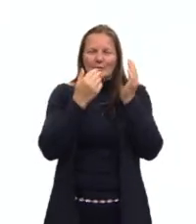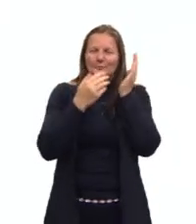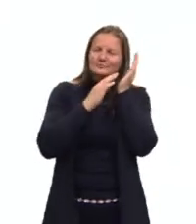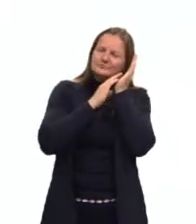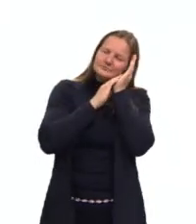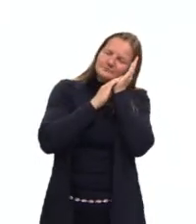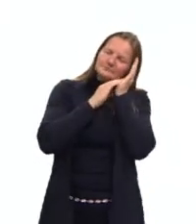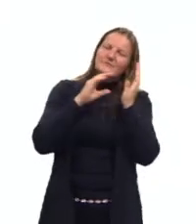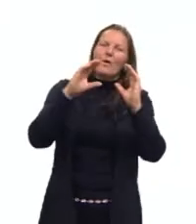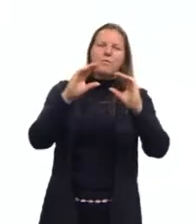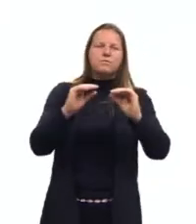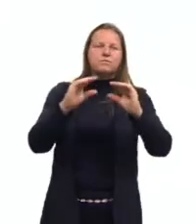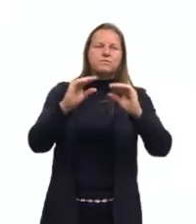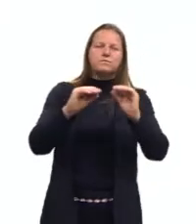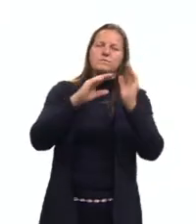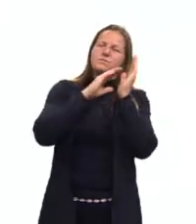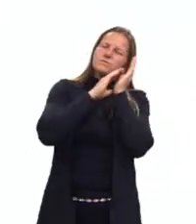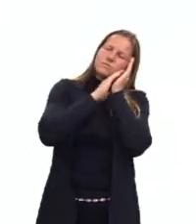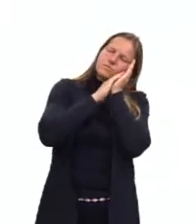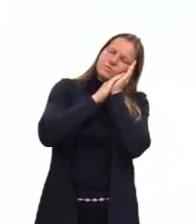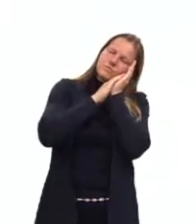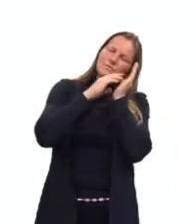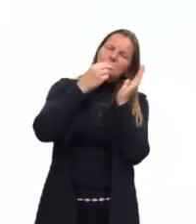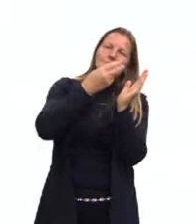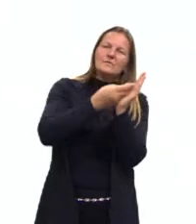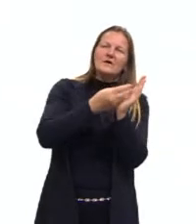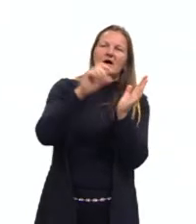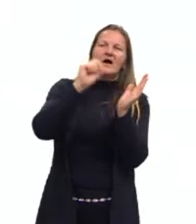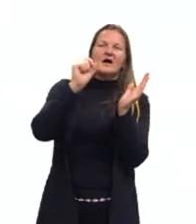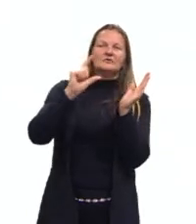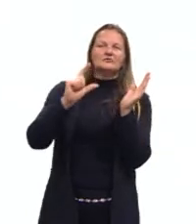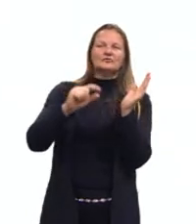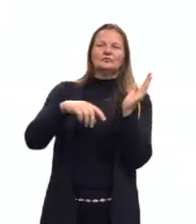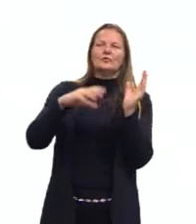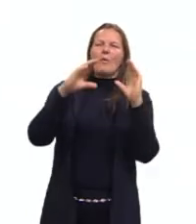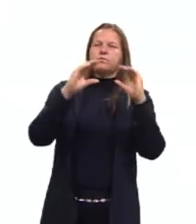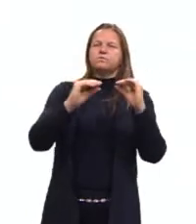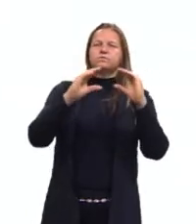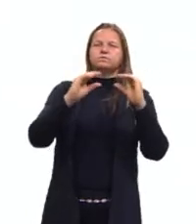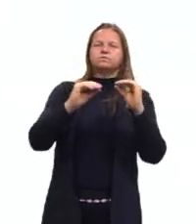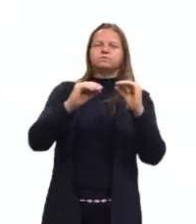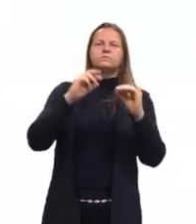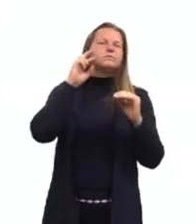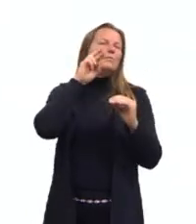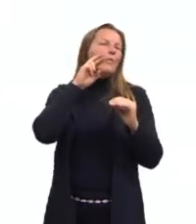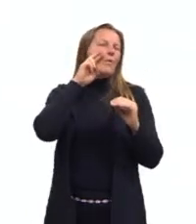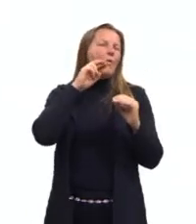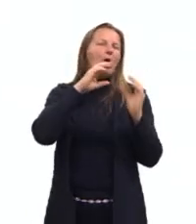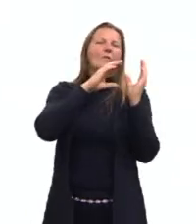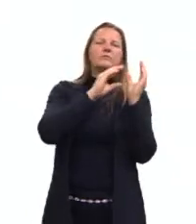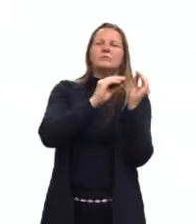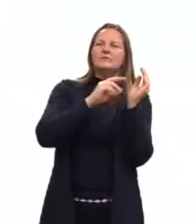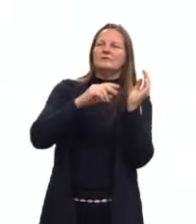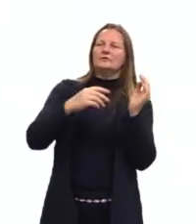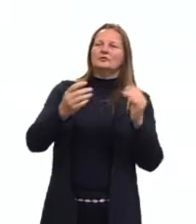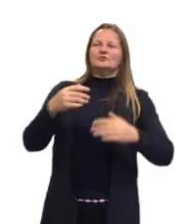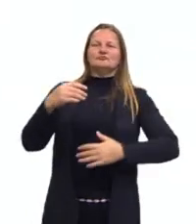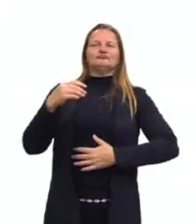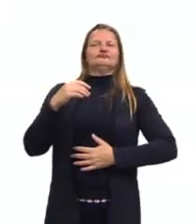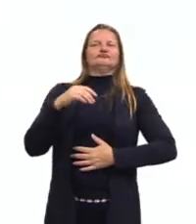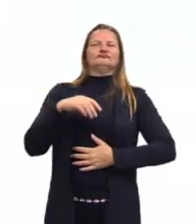é um garfo deitado no sofazinho azul com seu travesseiro Rosa ele está com a mãozinha na